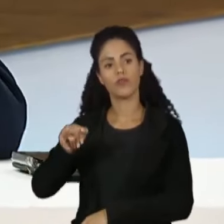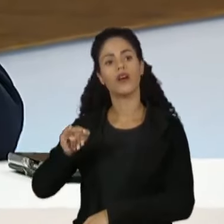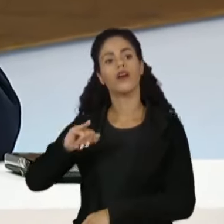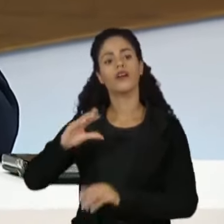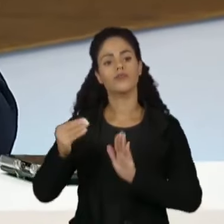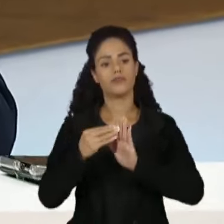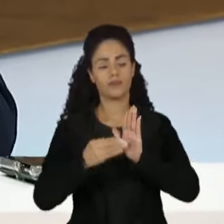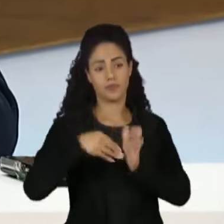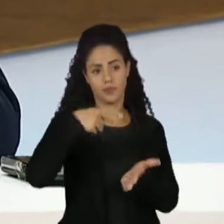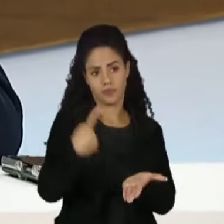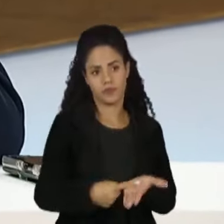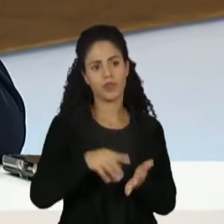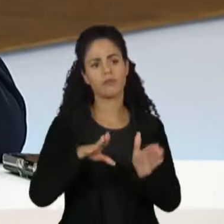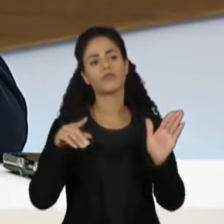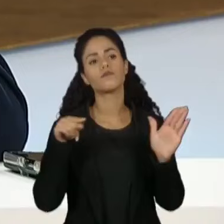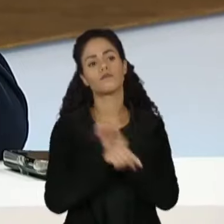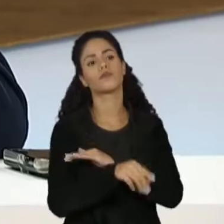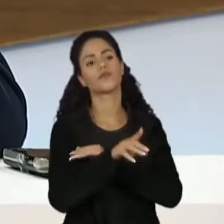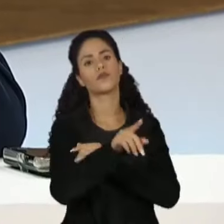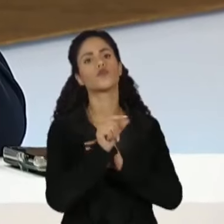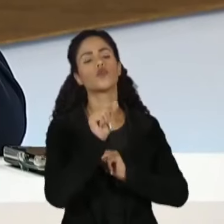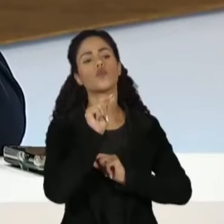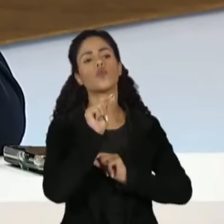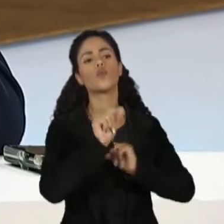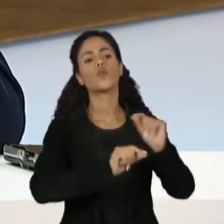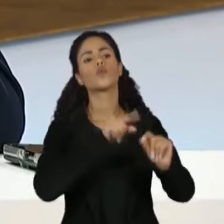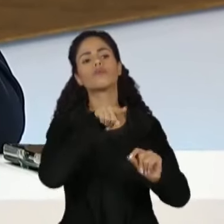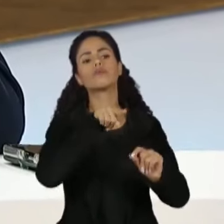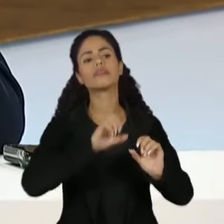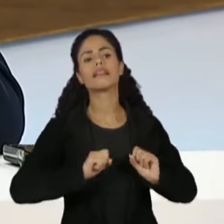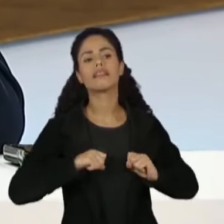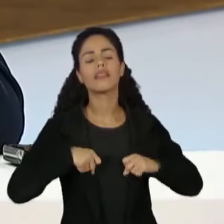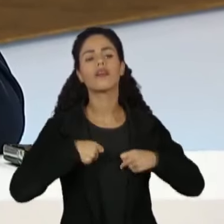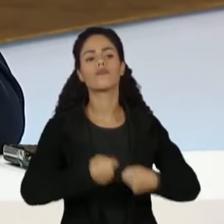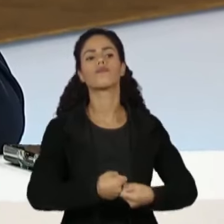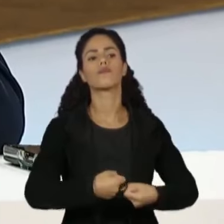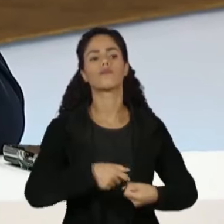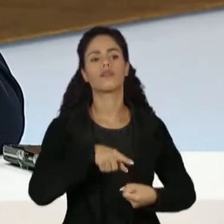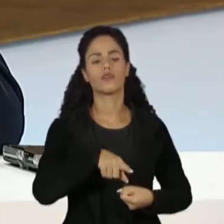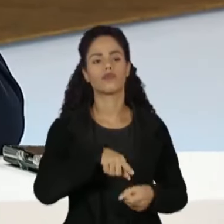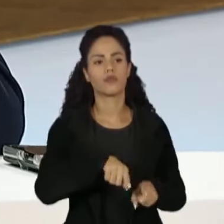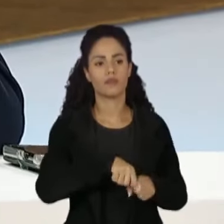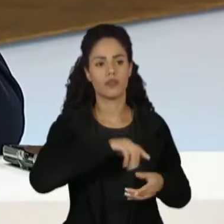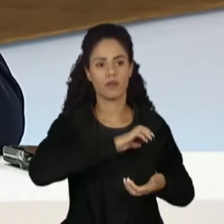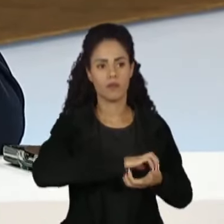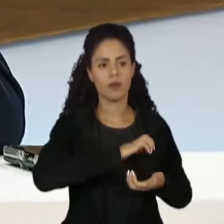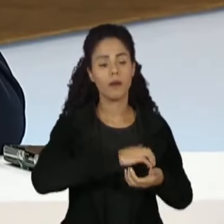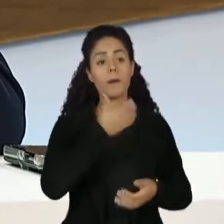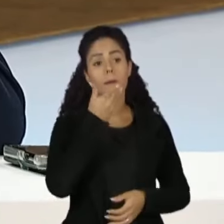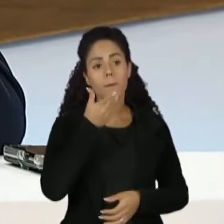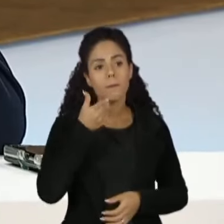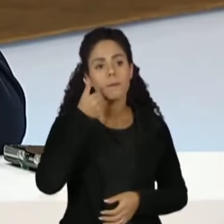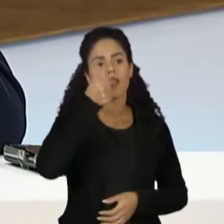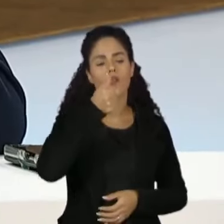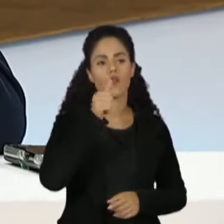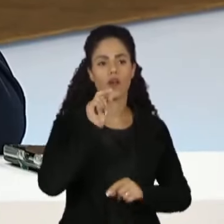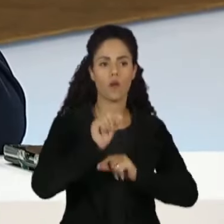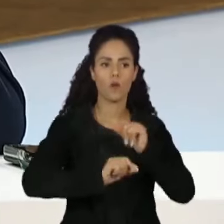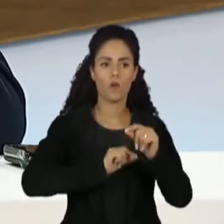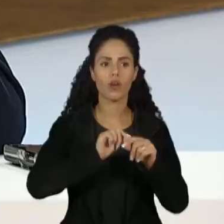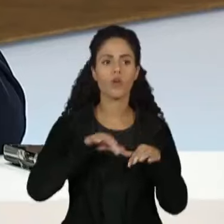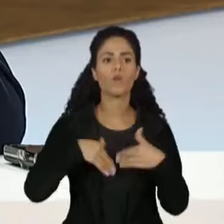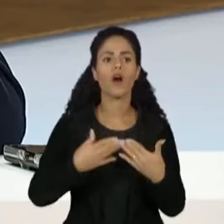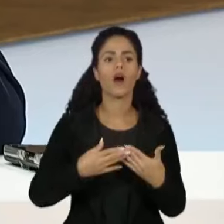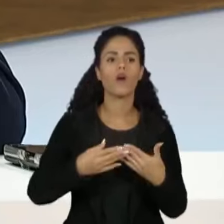CNJ. Mas eu pergunto, o que o senhor defende que seja feito no Supremo para ele, tribunal, melhorar? Que